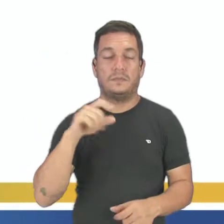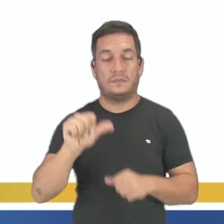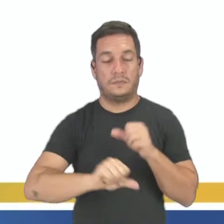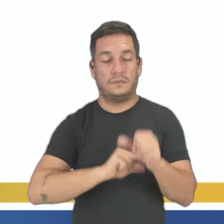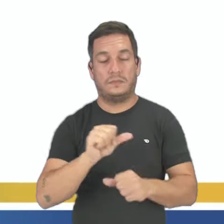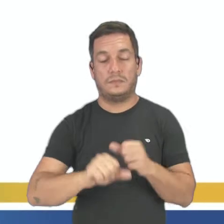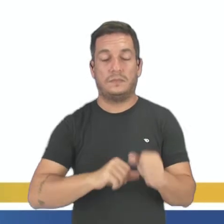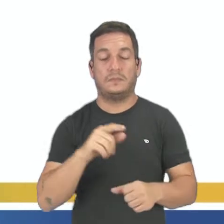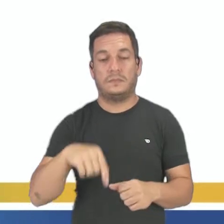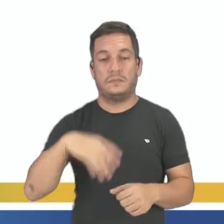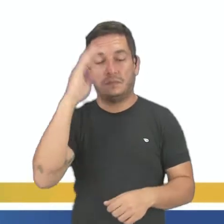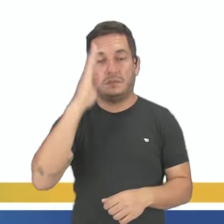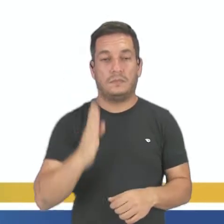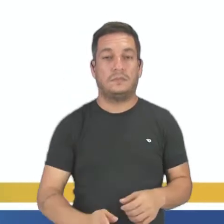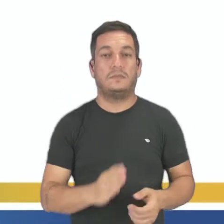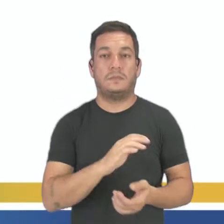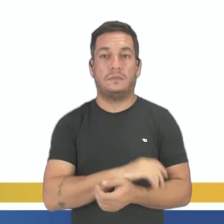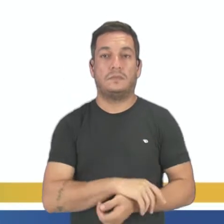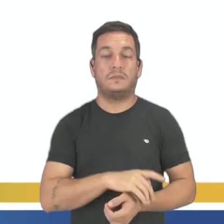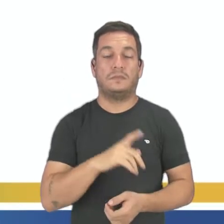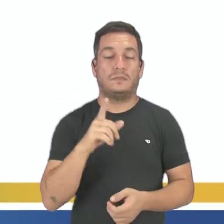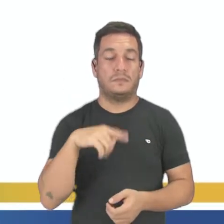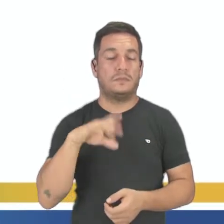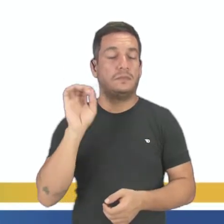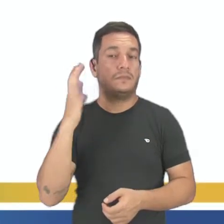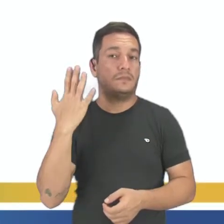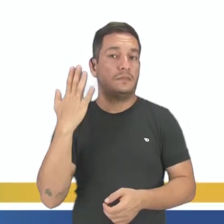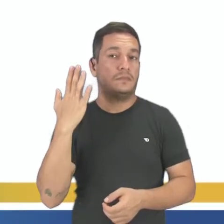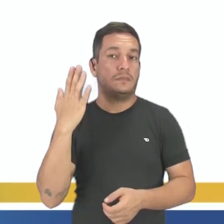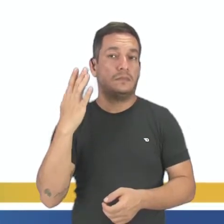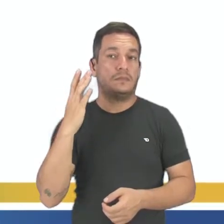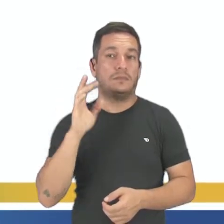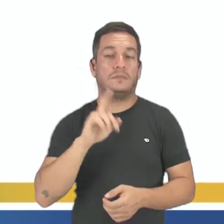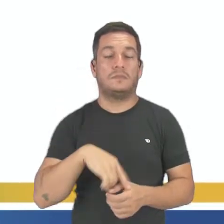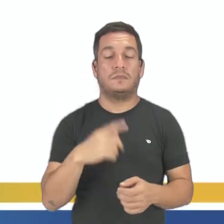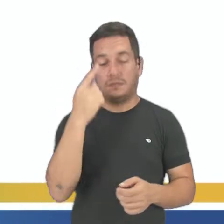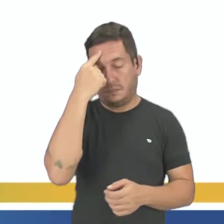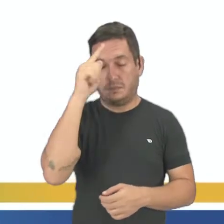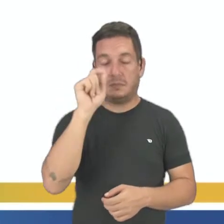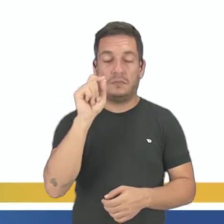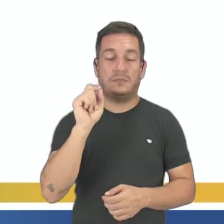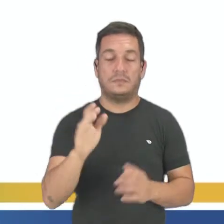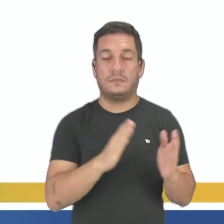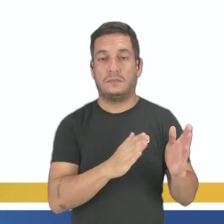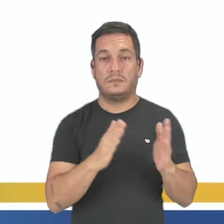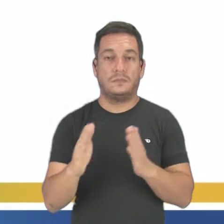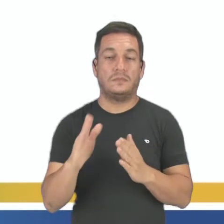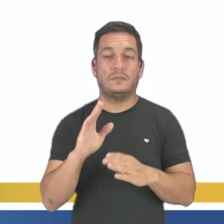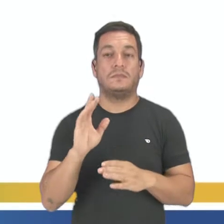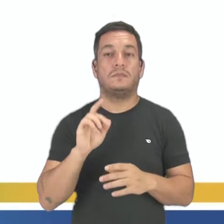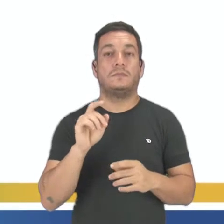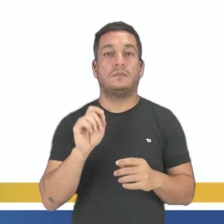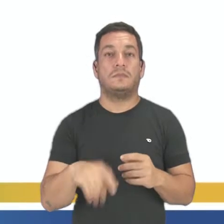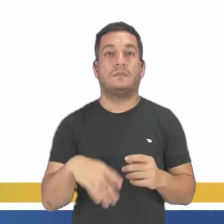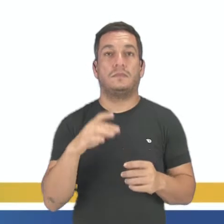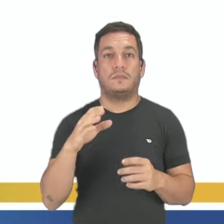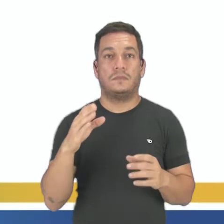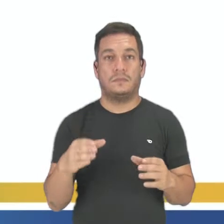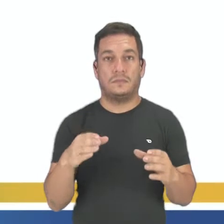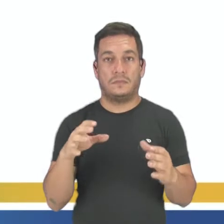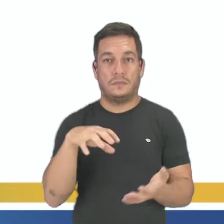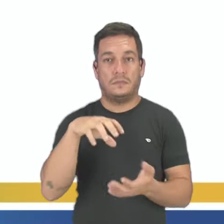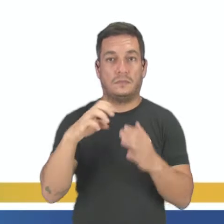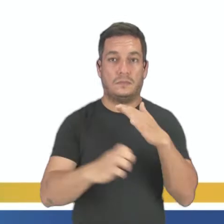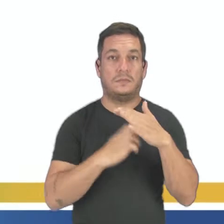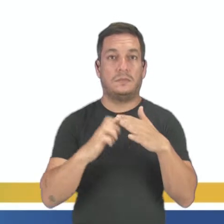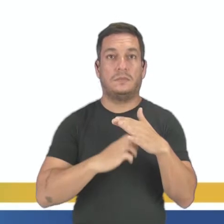brasileira. O que ocorreu no período de Getúlio Vargas? Foram criados neste período a Companhia Siderúrgica